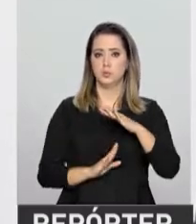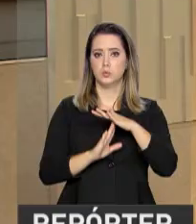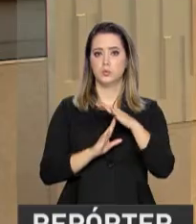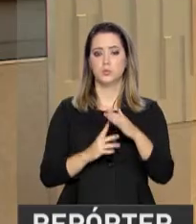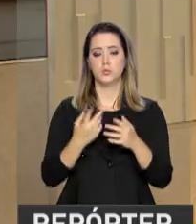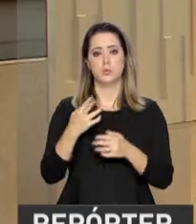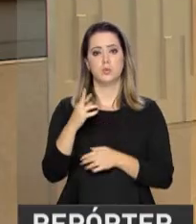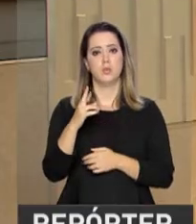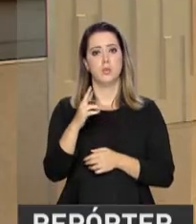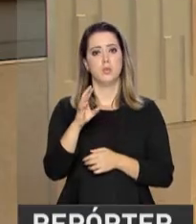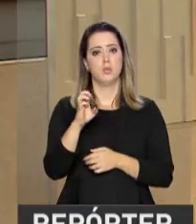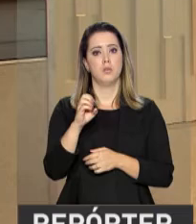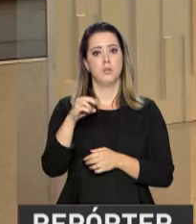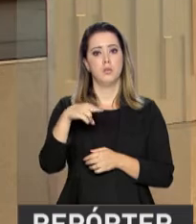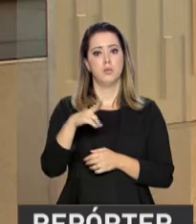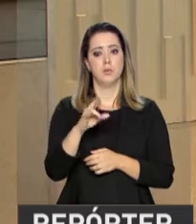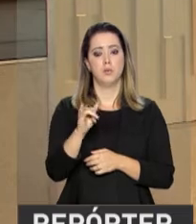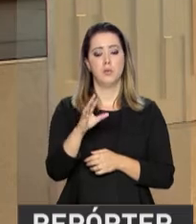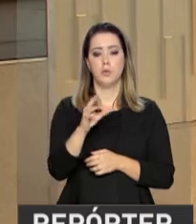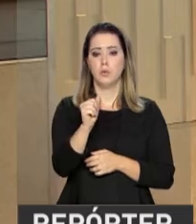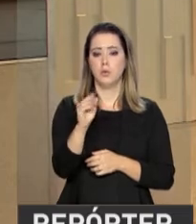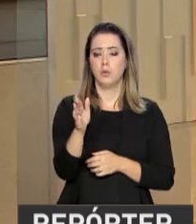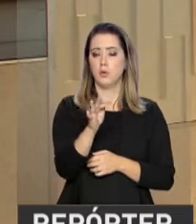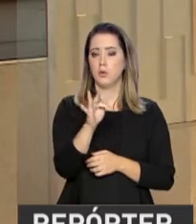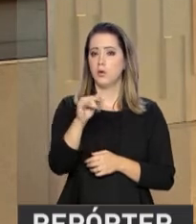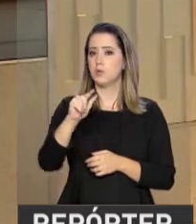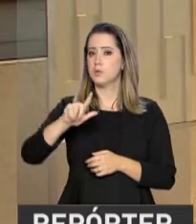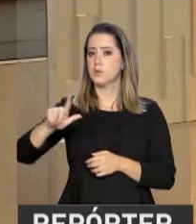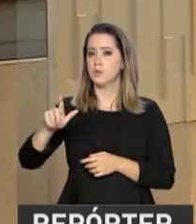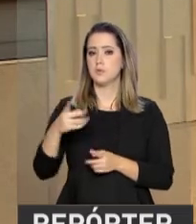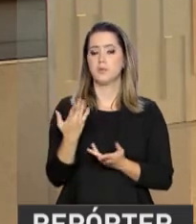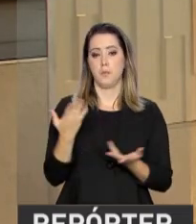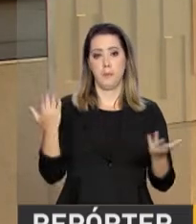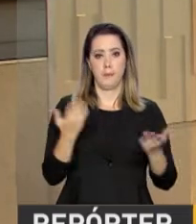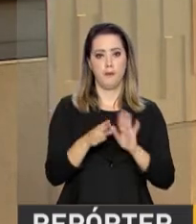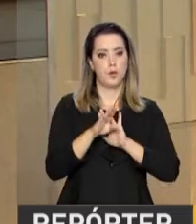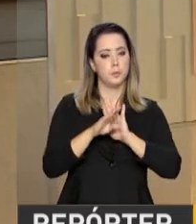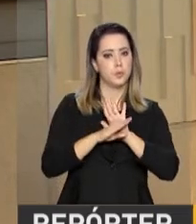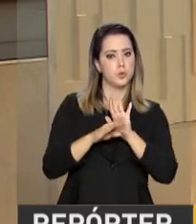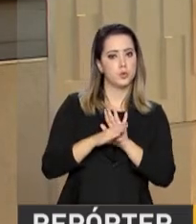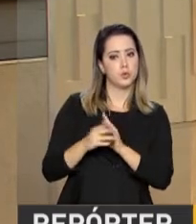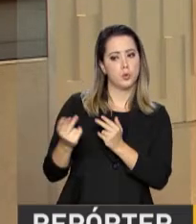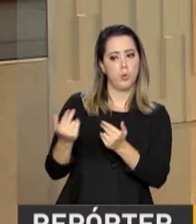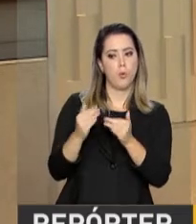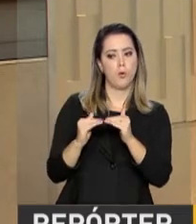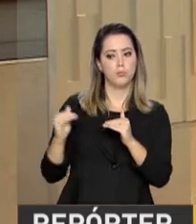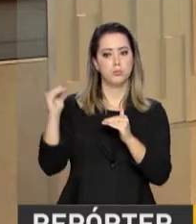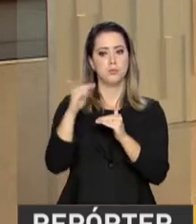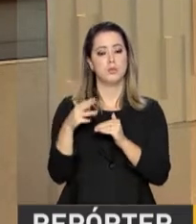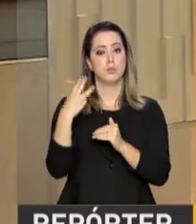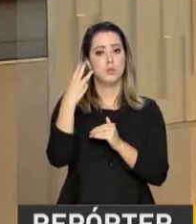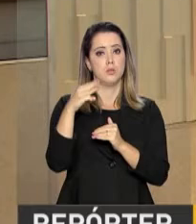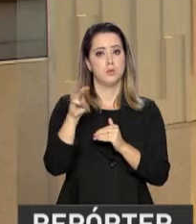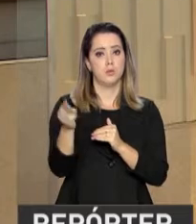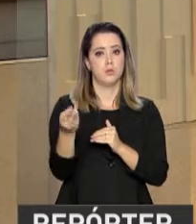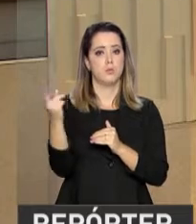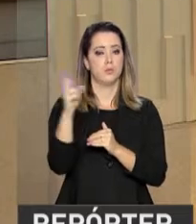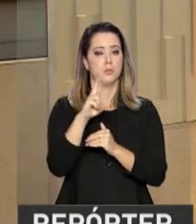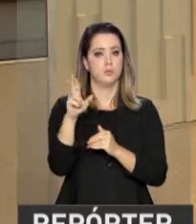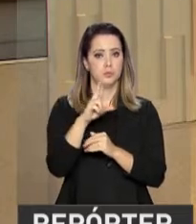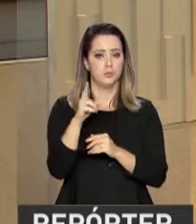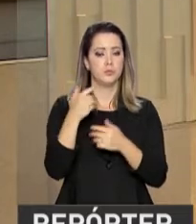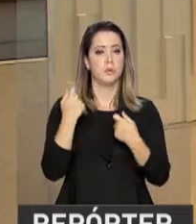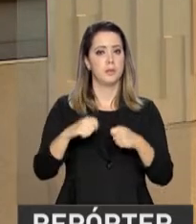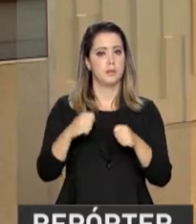renúncia fiscal uma das principais novidades da lei rouanet e agora projetos com valor igual ou superior a três milhões de reais